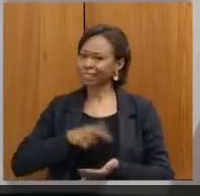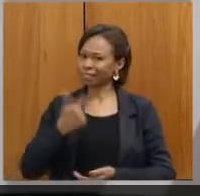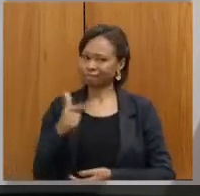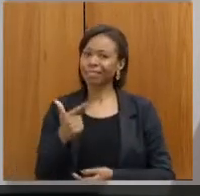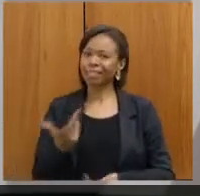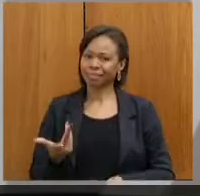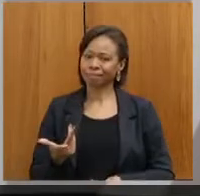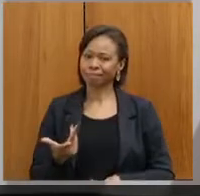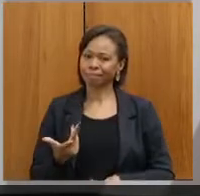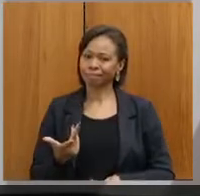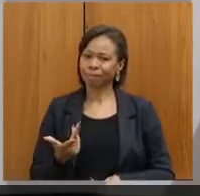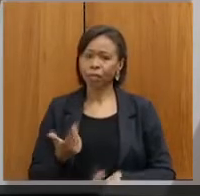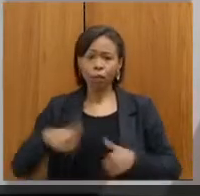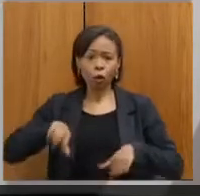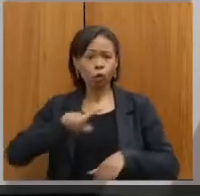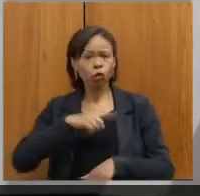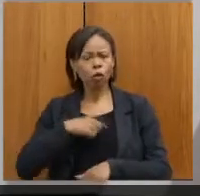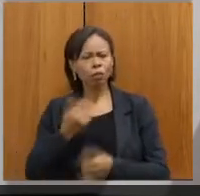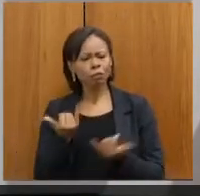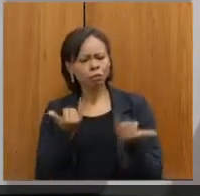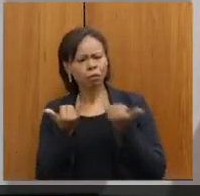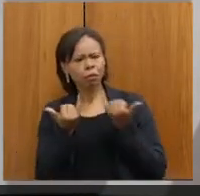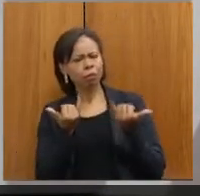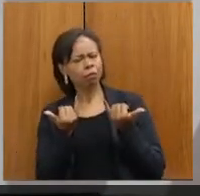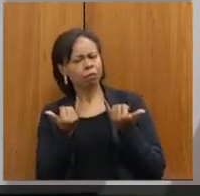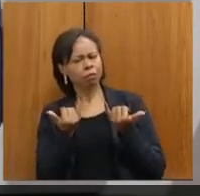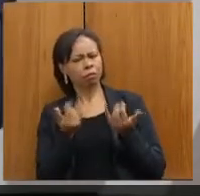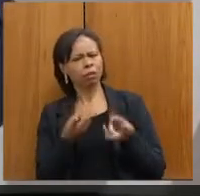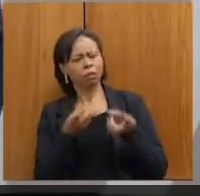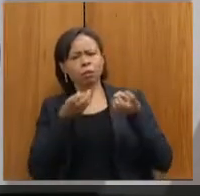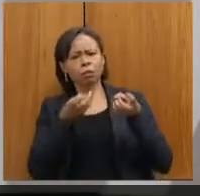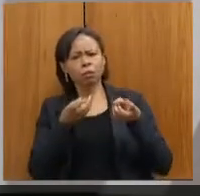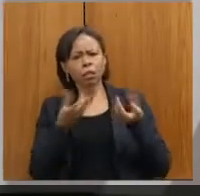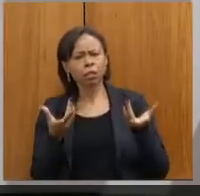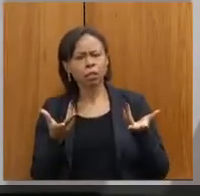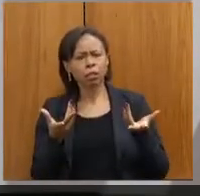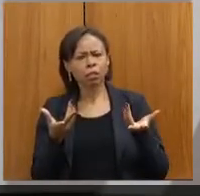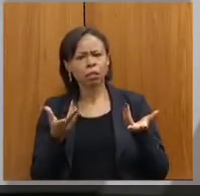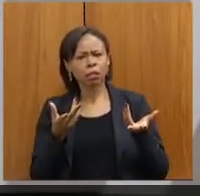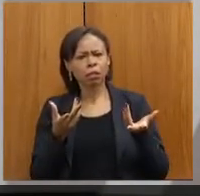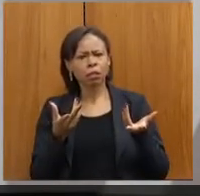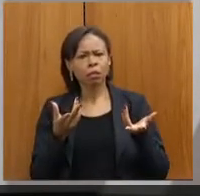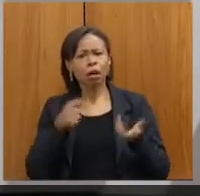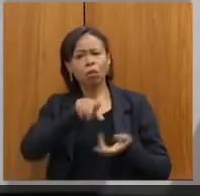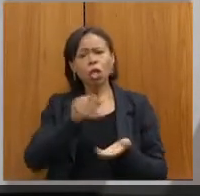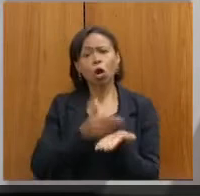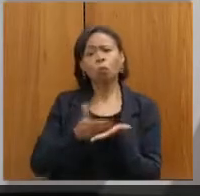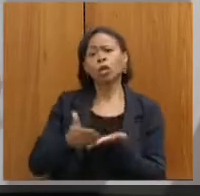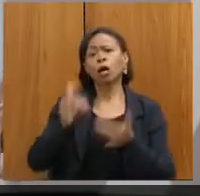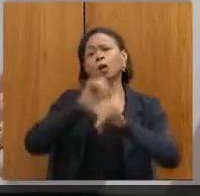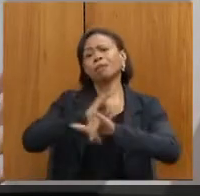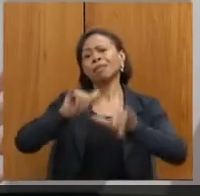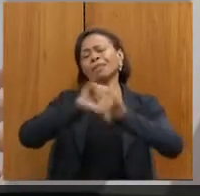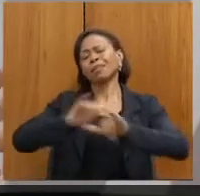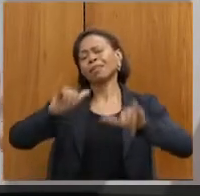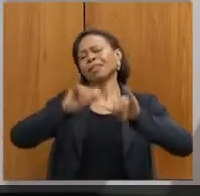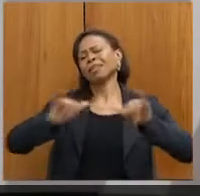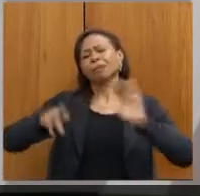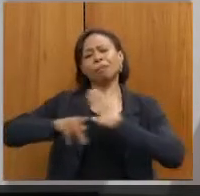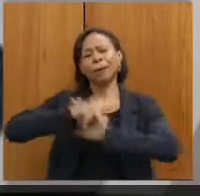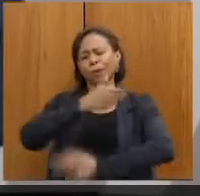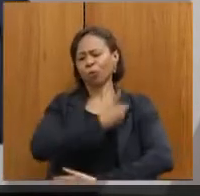não tem como agente negar os fatos vossa excelência começou apresentação obviamente fazendo propaganda do governo É uma opção